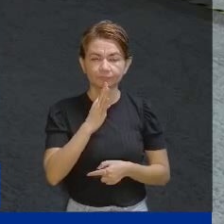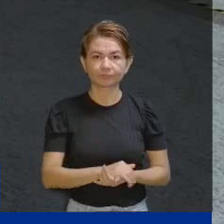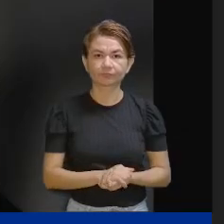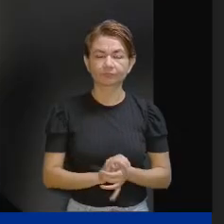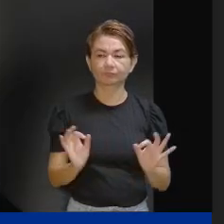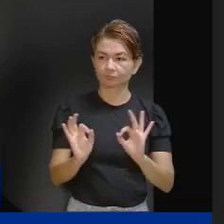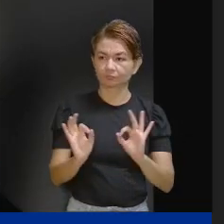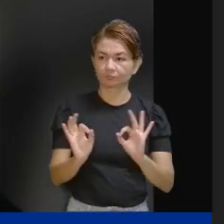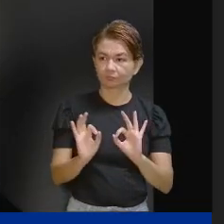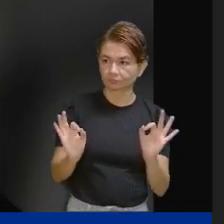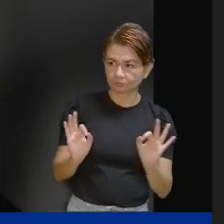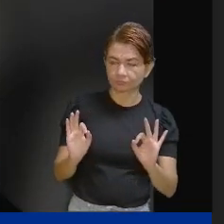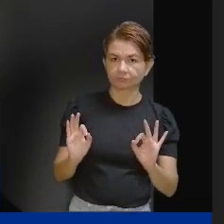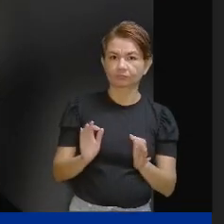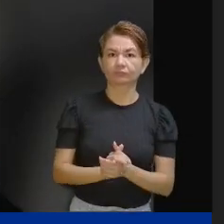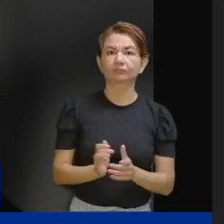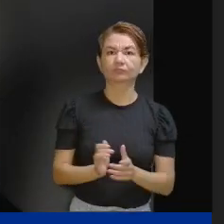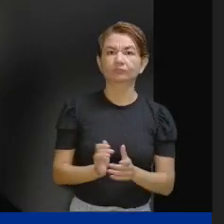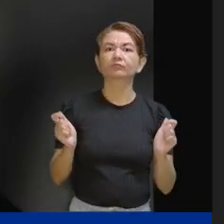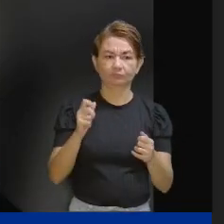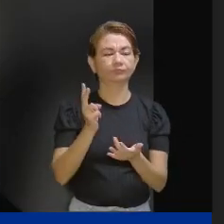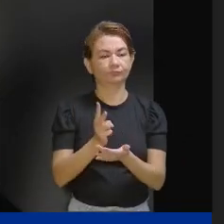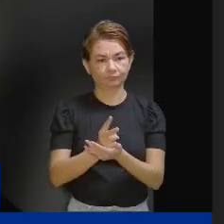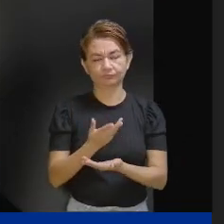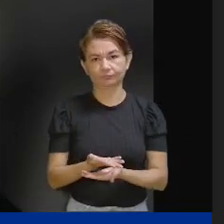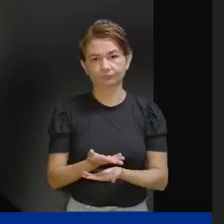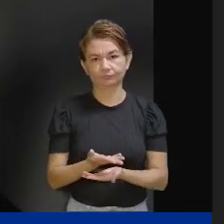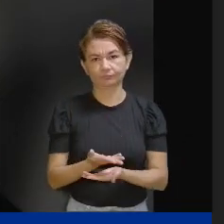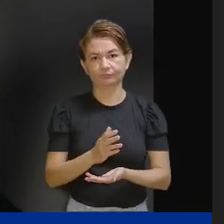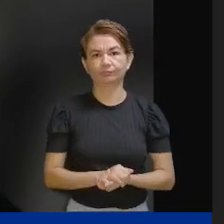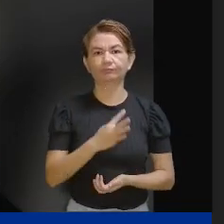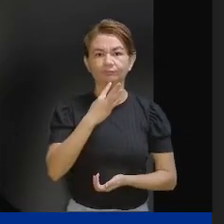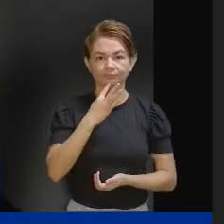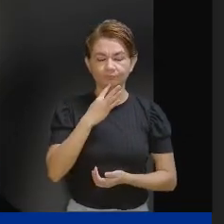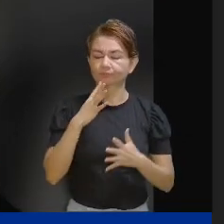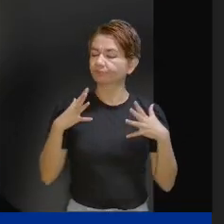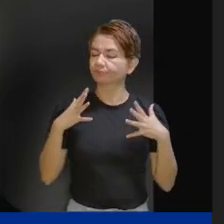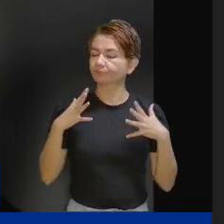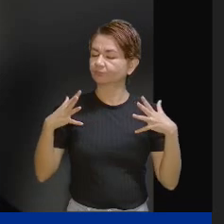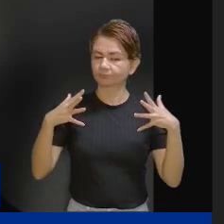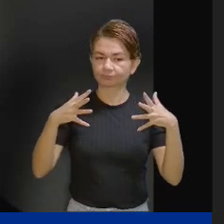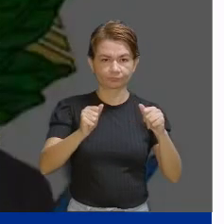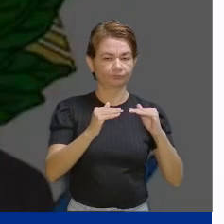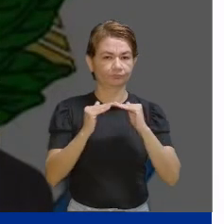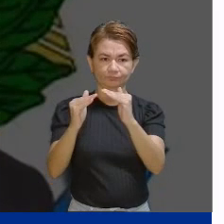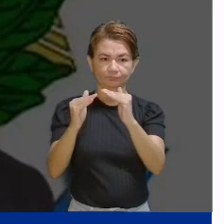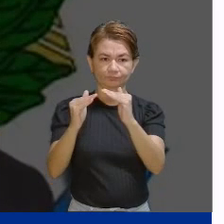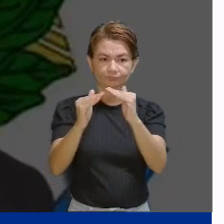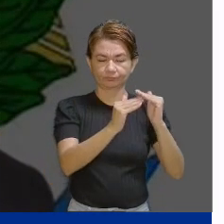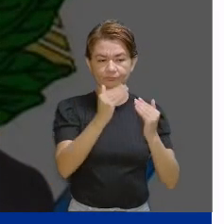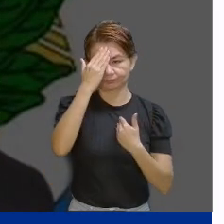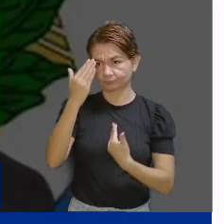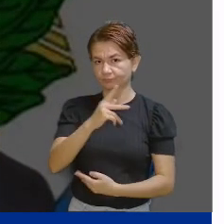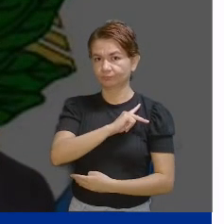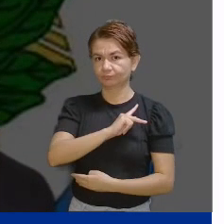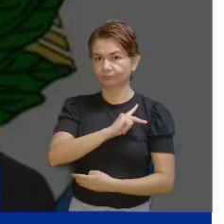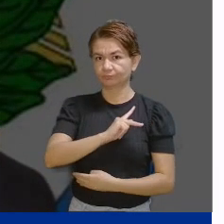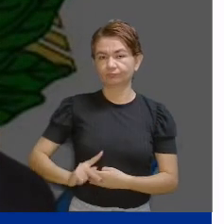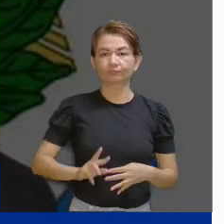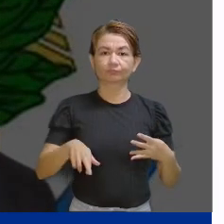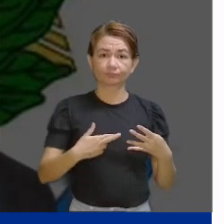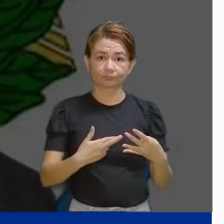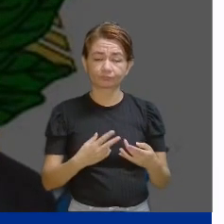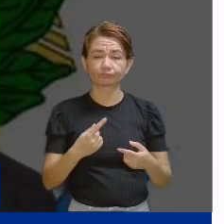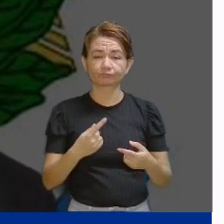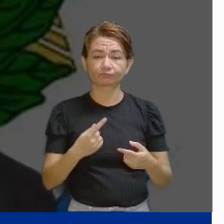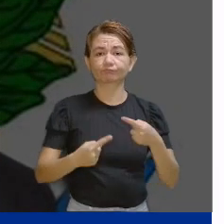Não havendo, Vossa Excelência pode prosseguir. Está conhecida a unanimidade. Obrigada, presidente. O presente recurso